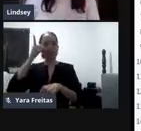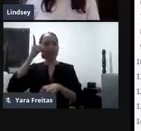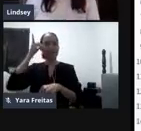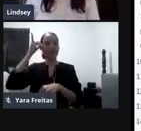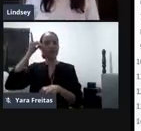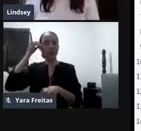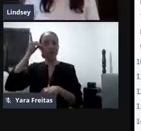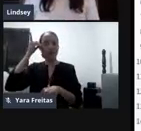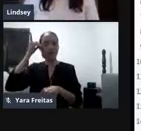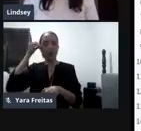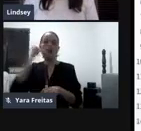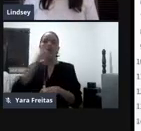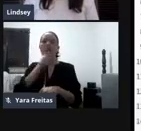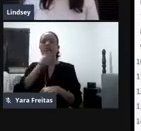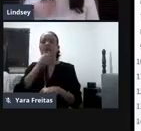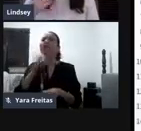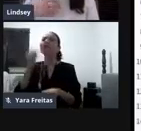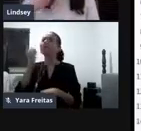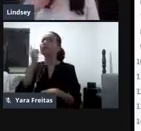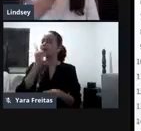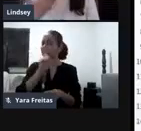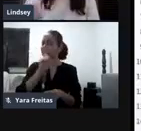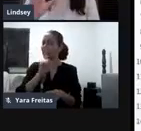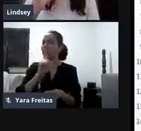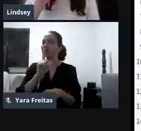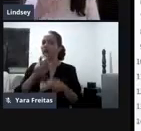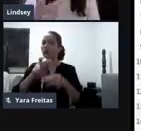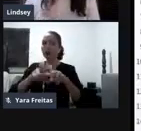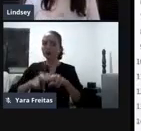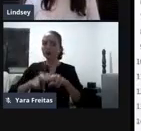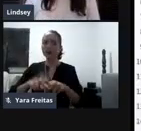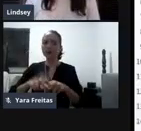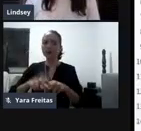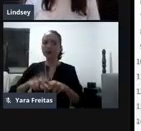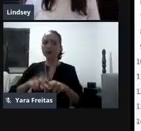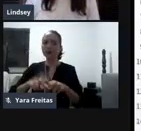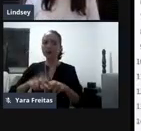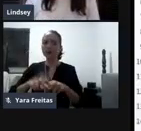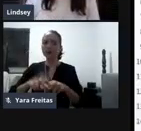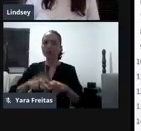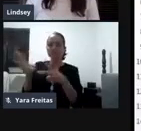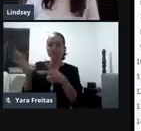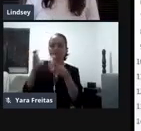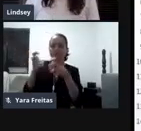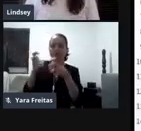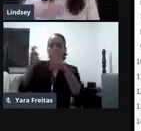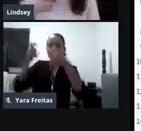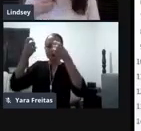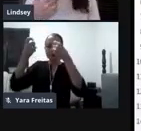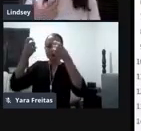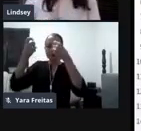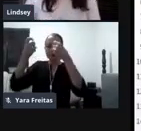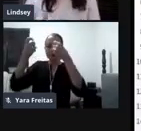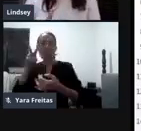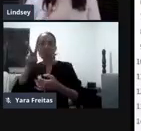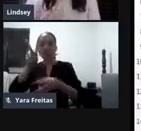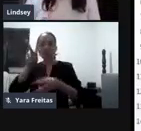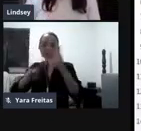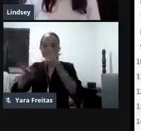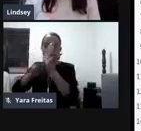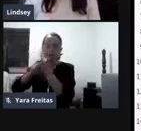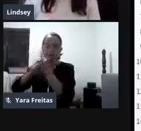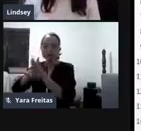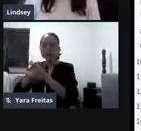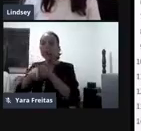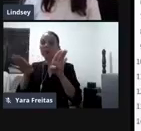Down envelhecendo. E então é importante a gente se atentar a esse fato, ok? E além disso, a